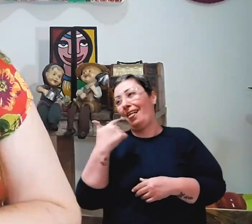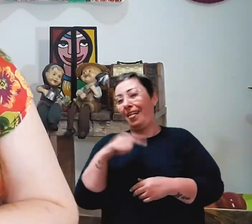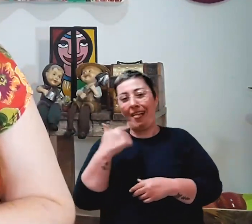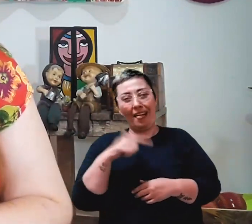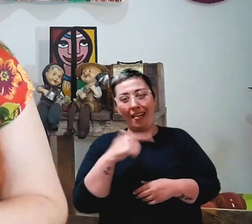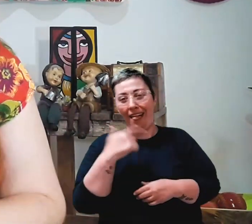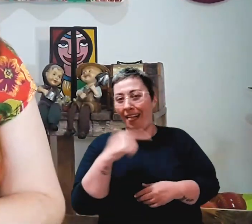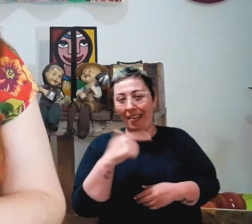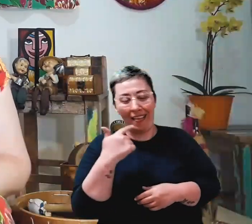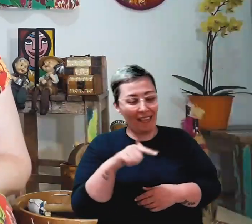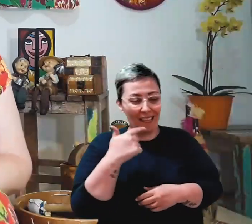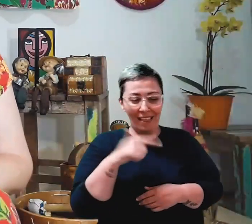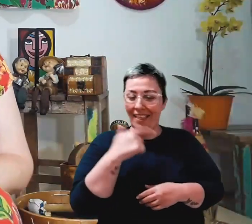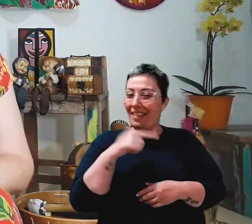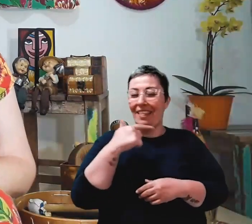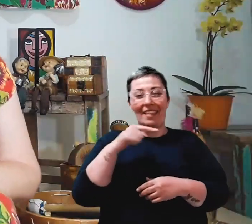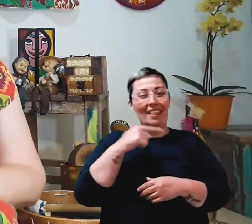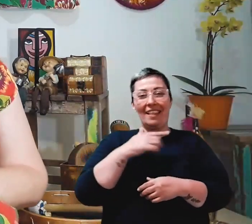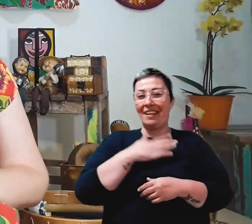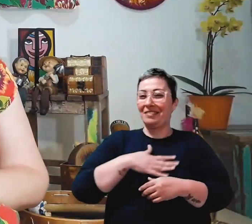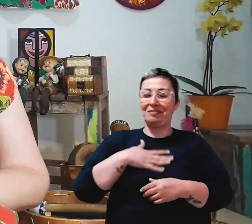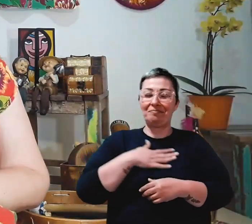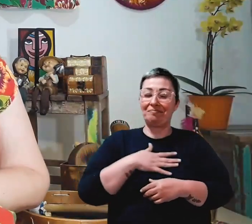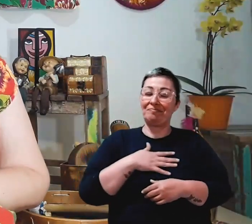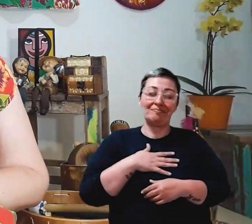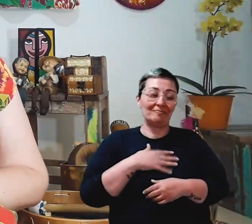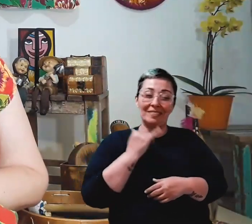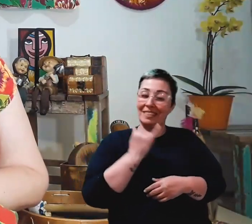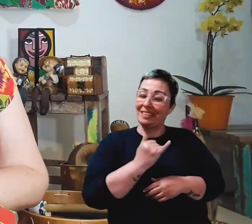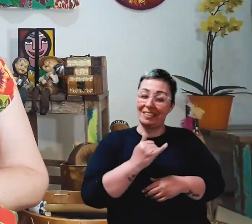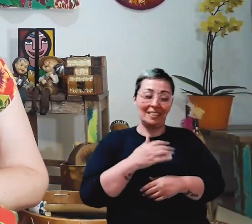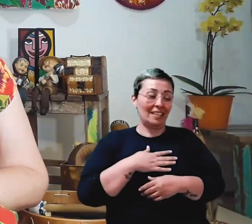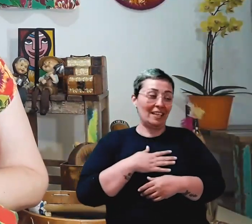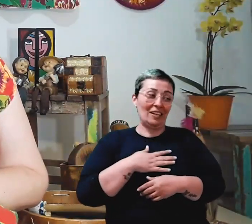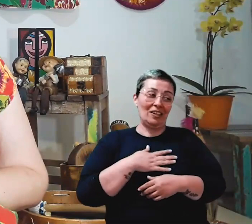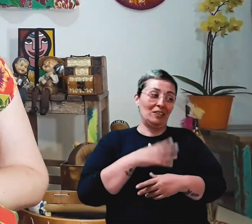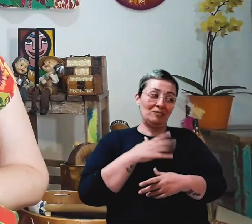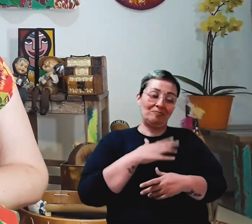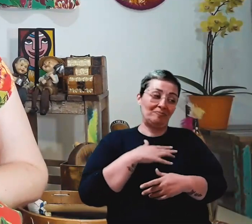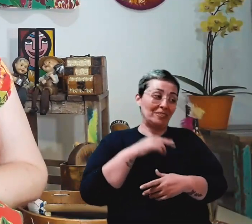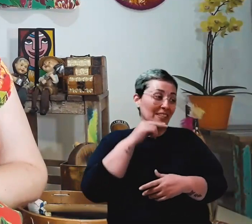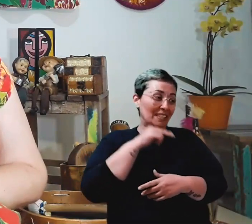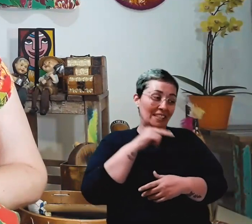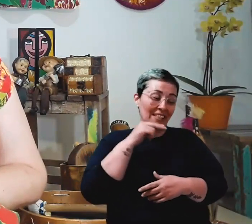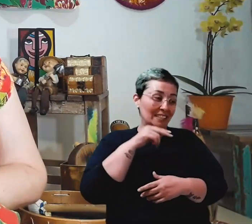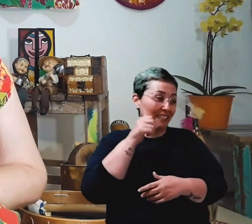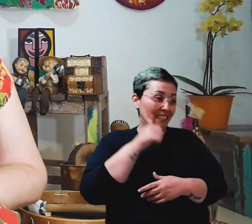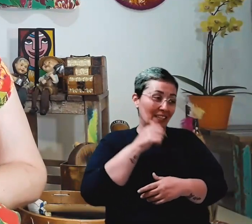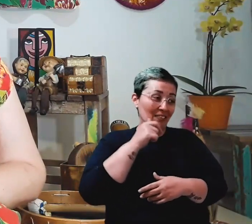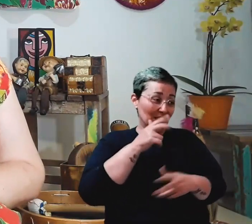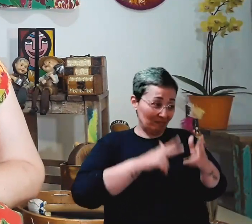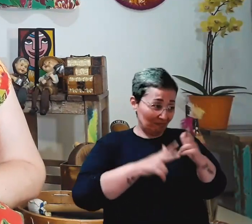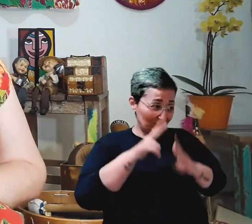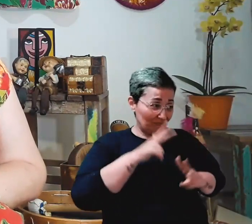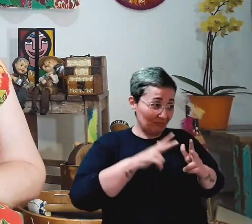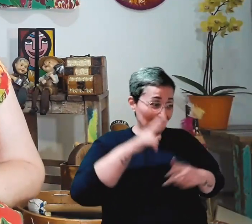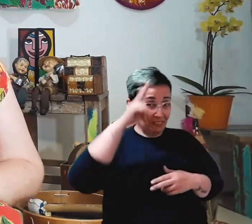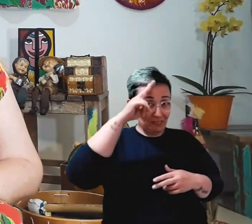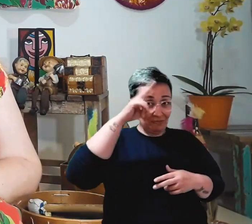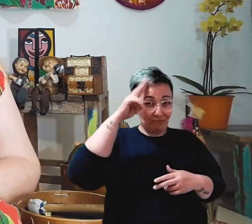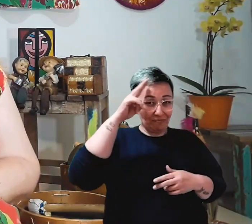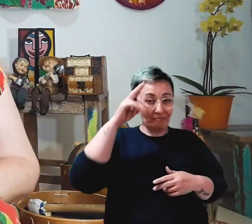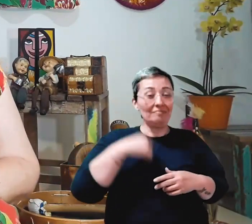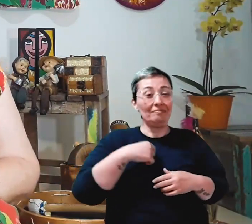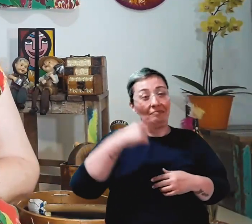gargalhada, uma gargalhada gostosa e dizia: ah, minha filha, Você me contando essa história me